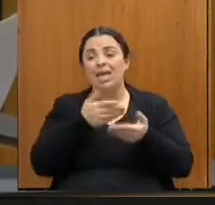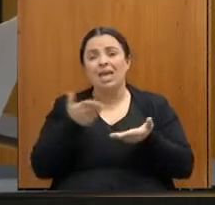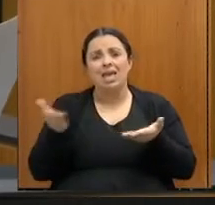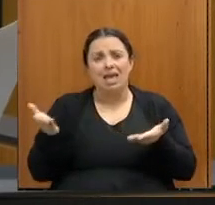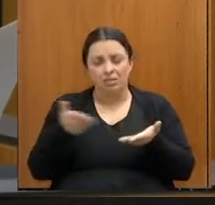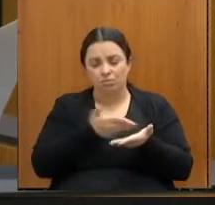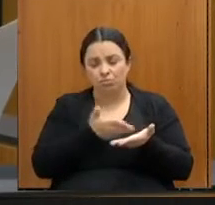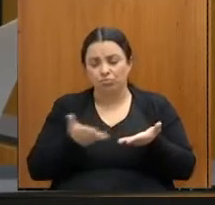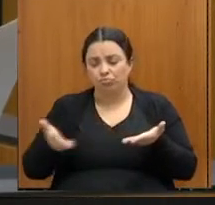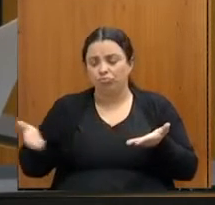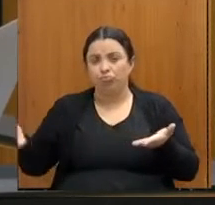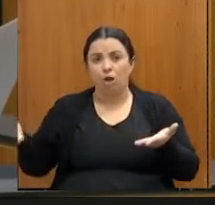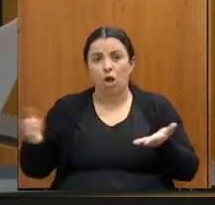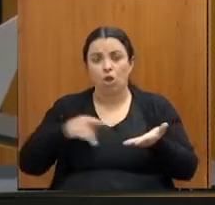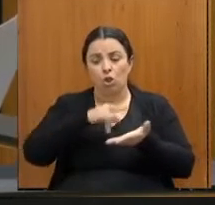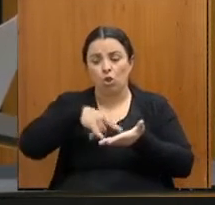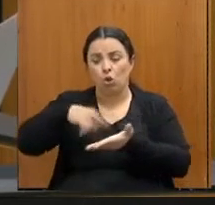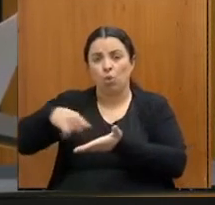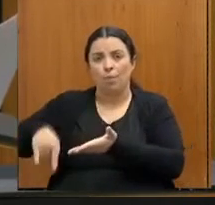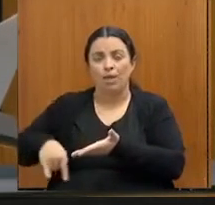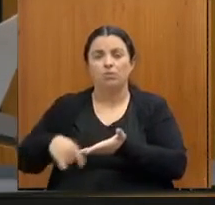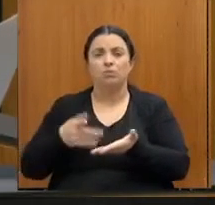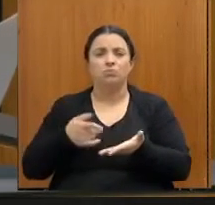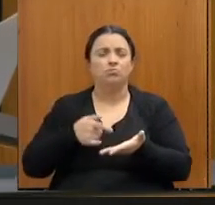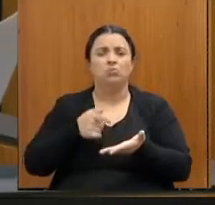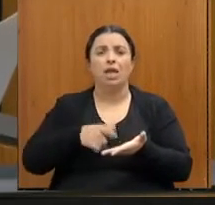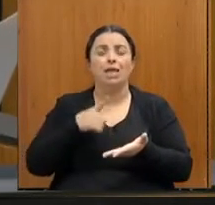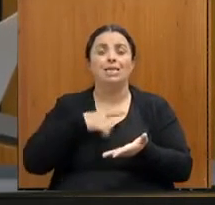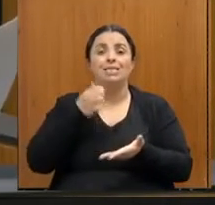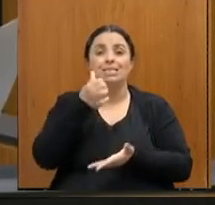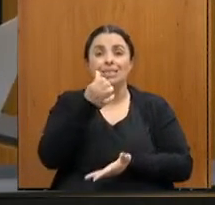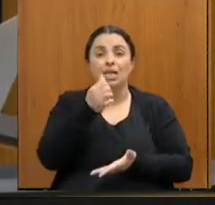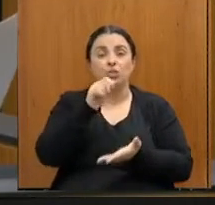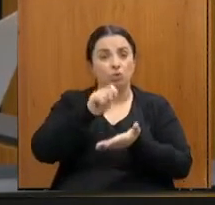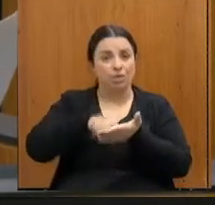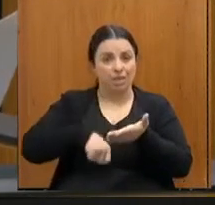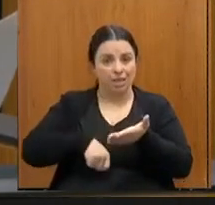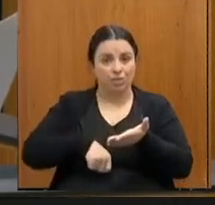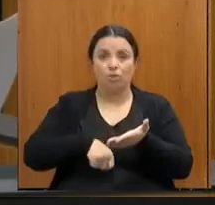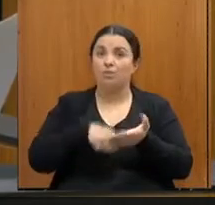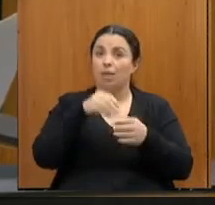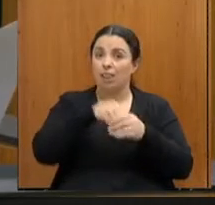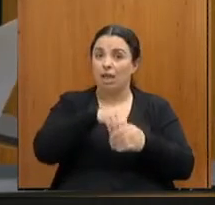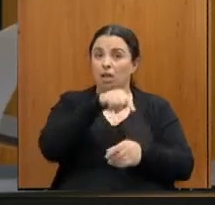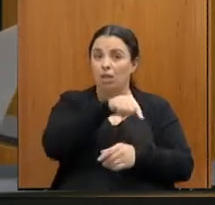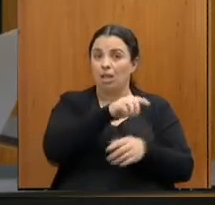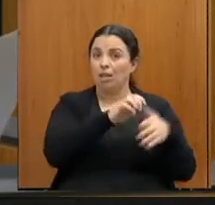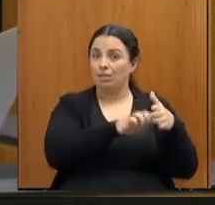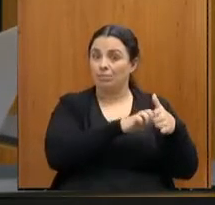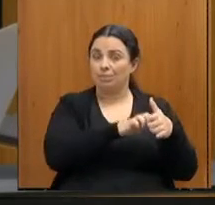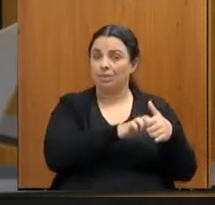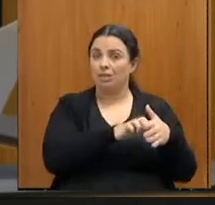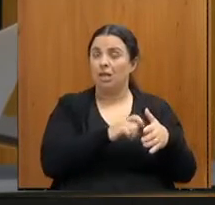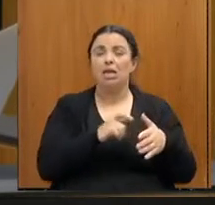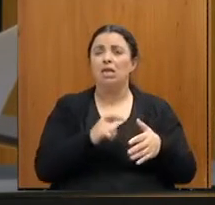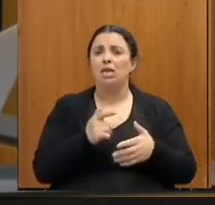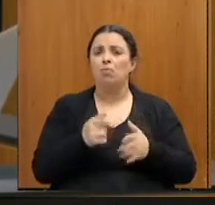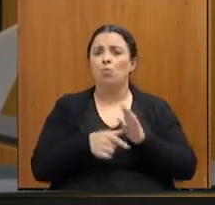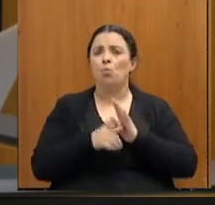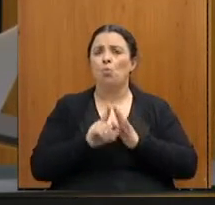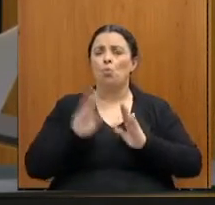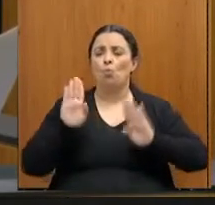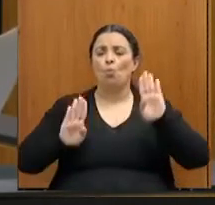o relato de seis contratações foram feitos pelos Cemig sem licitação